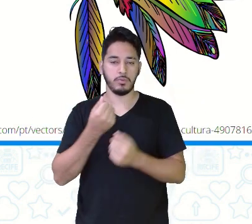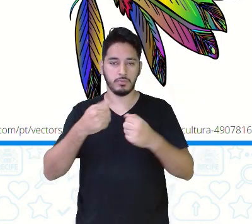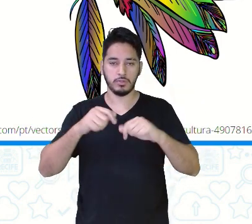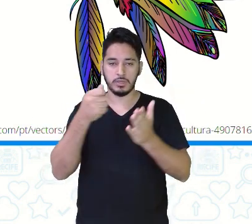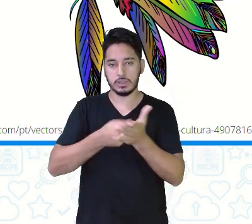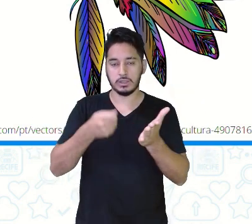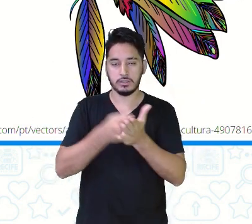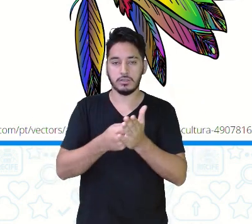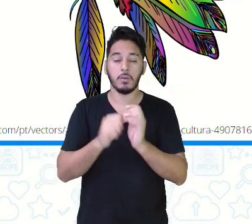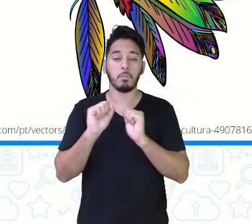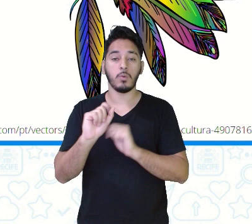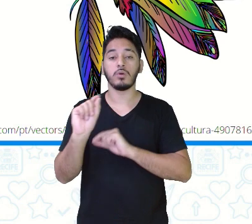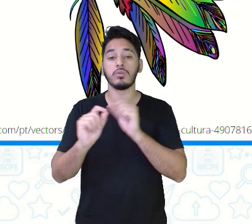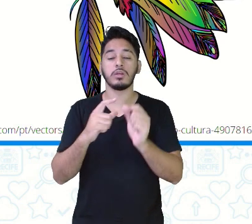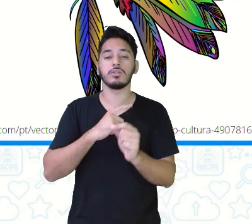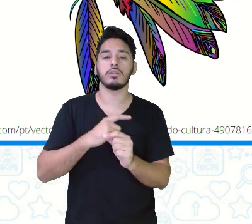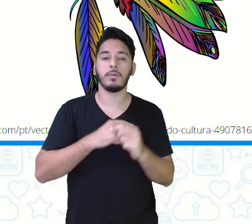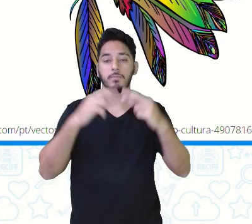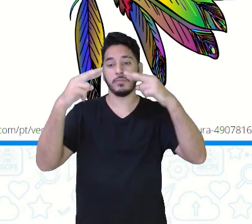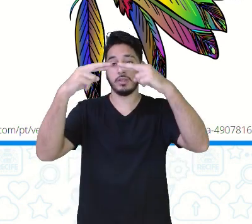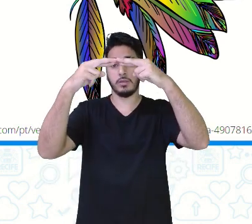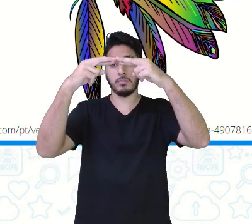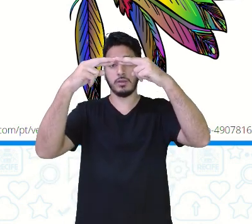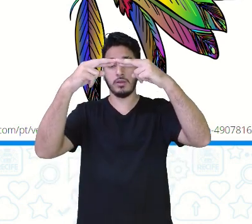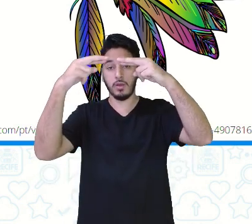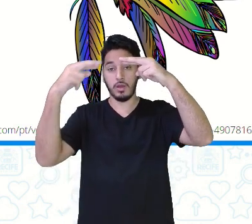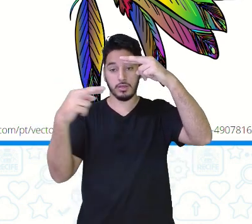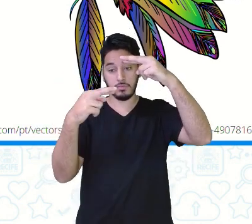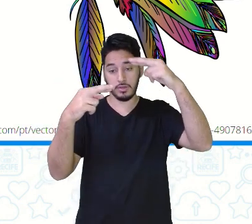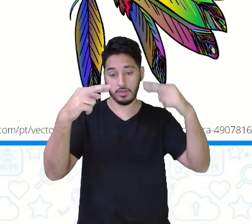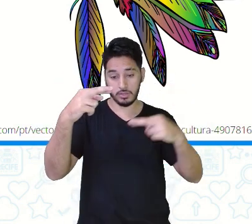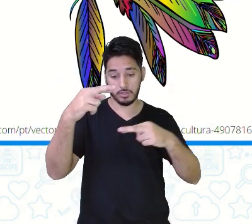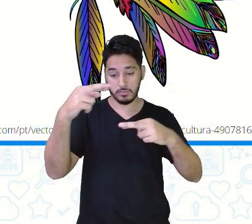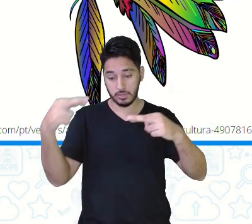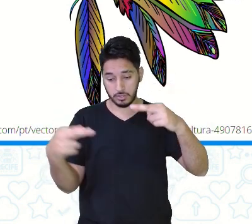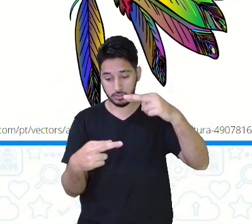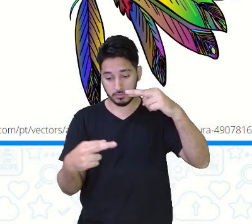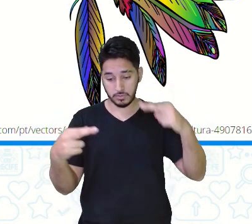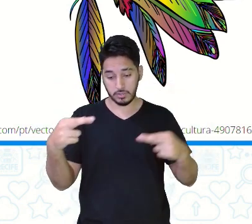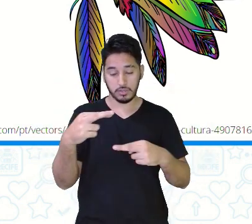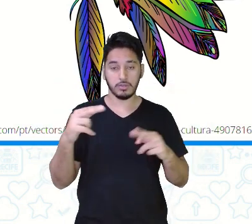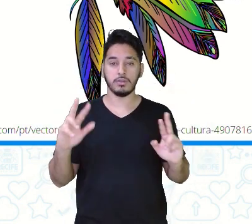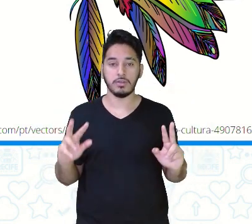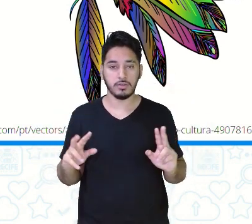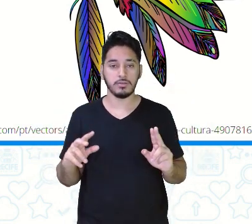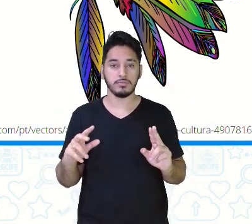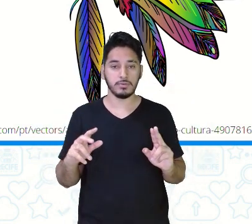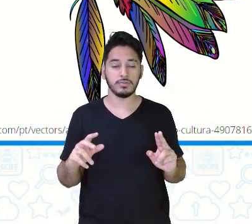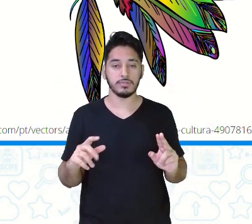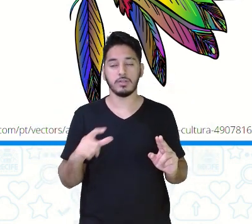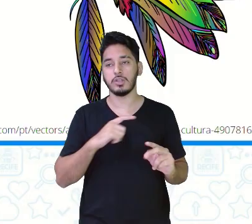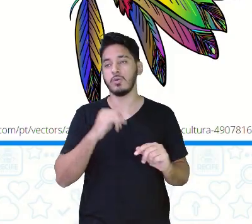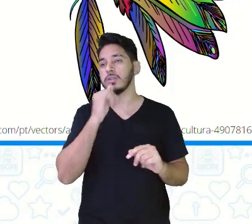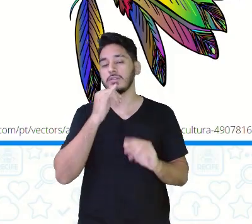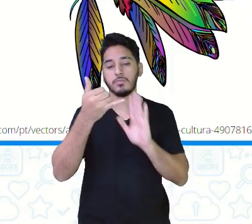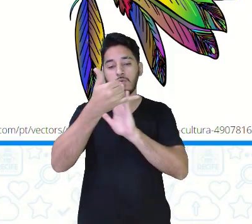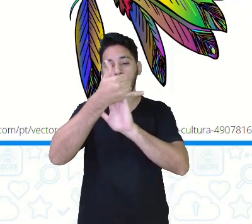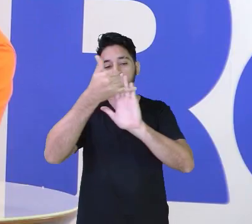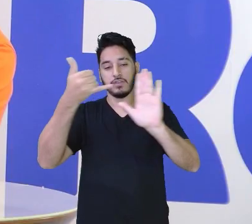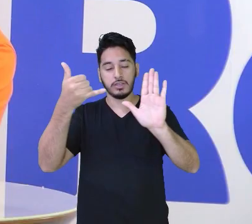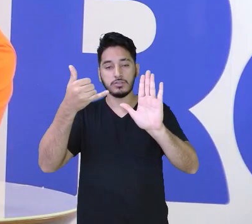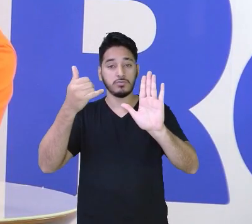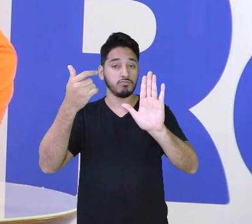não. A gente pode ter rimas intercaladas. Ó. Eu tenho um verso que não rima com o